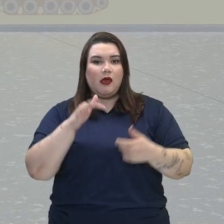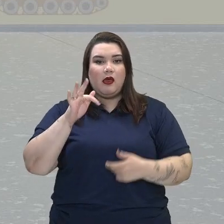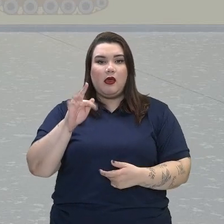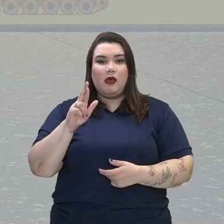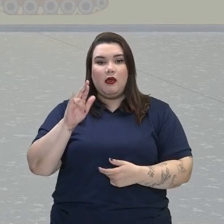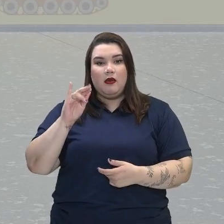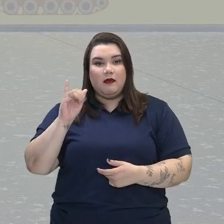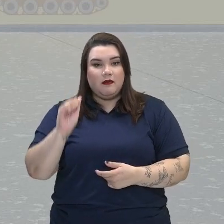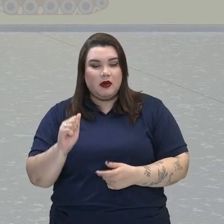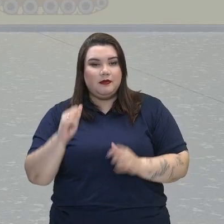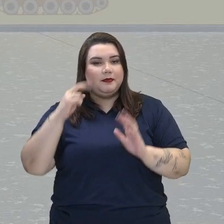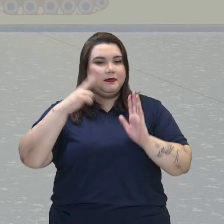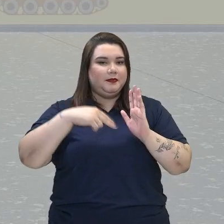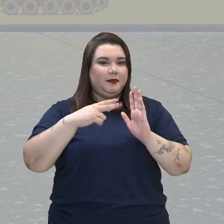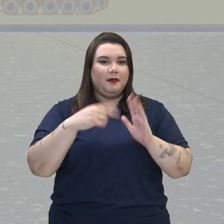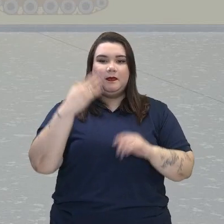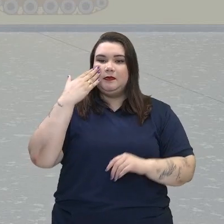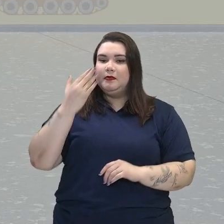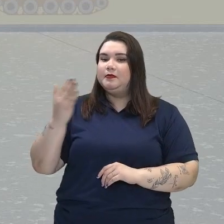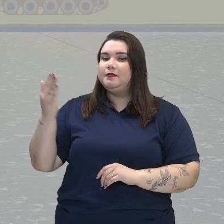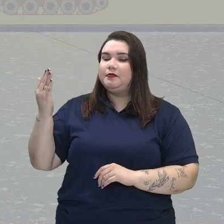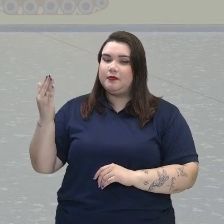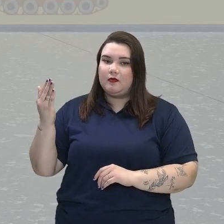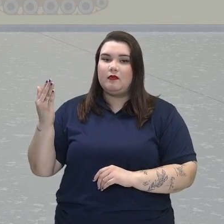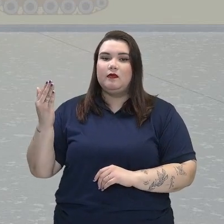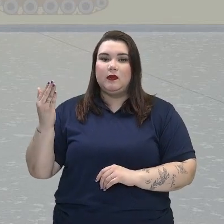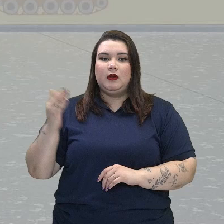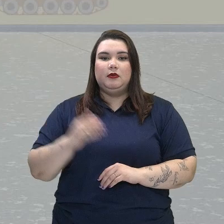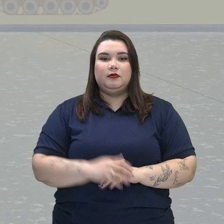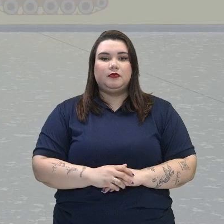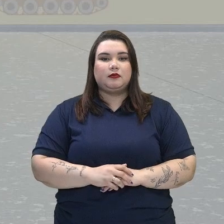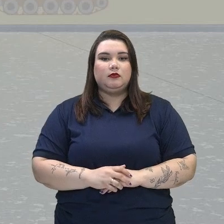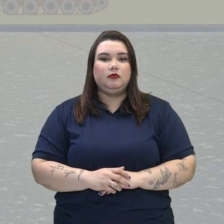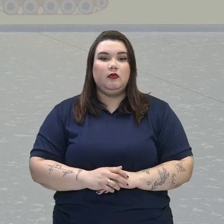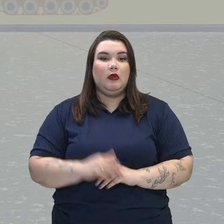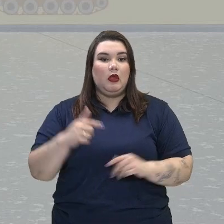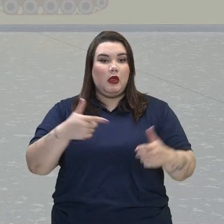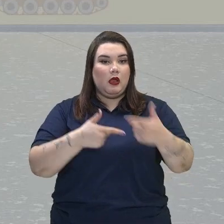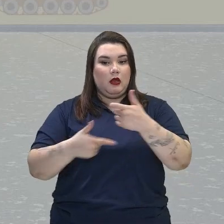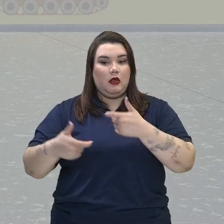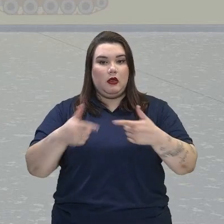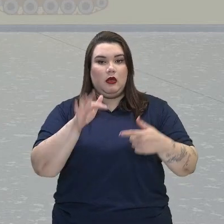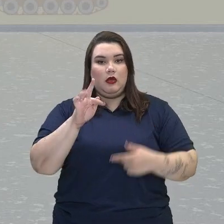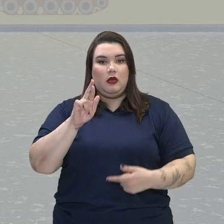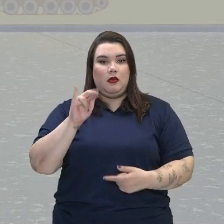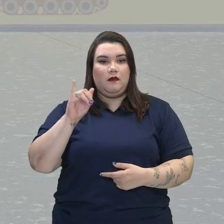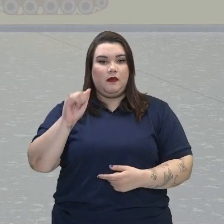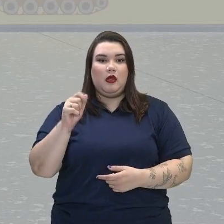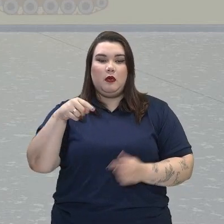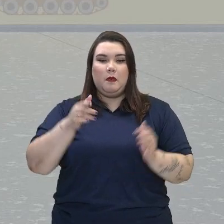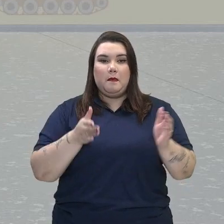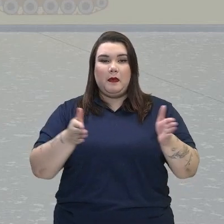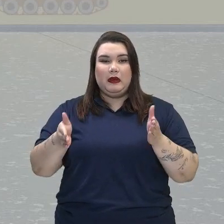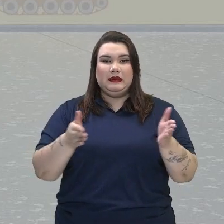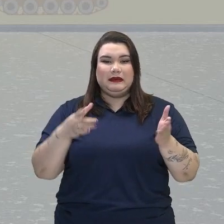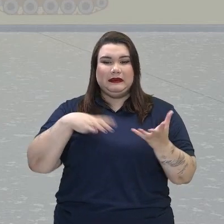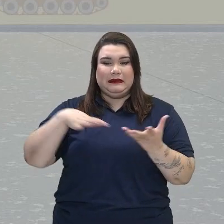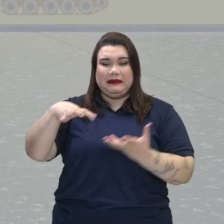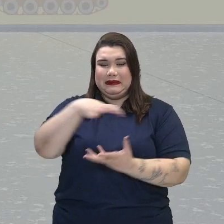nosso texto aqui para mostrar para vocês o conceito. Vamos lá? A Guerra Fria, ela foi um período de